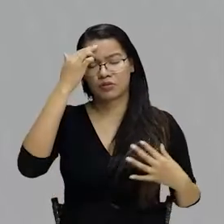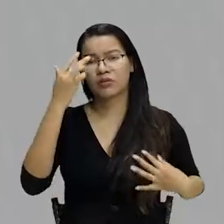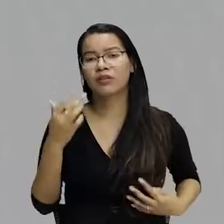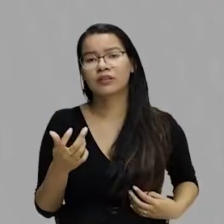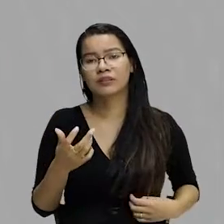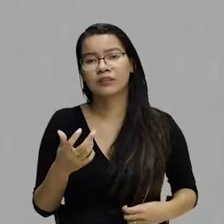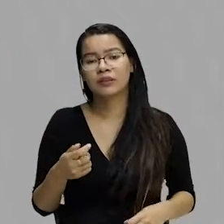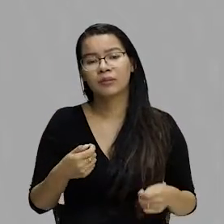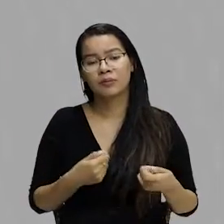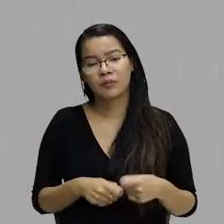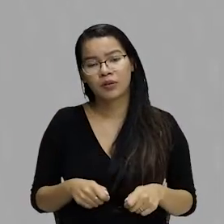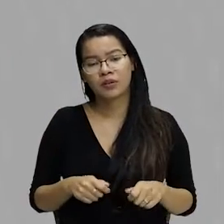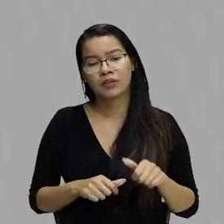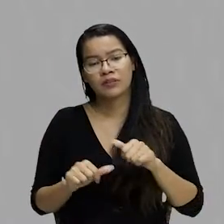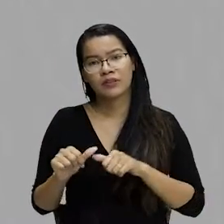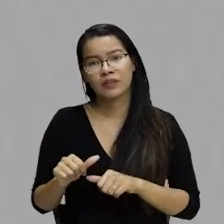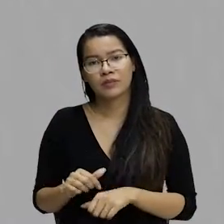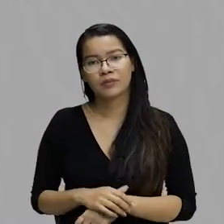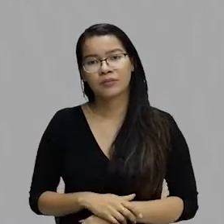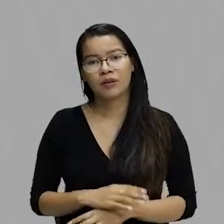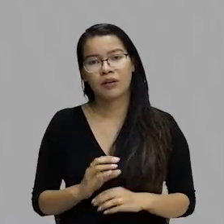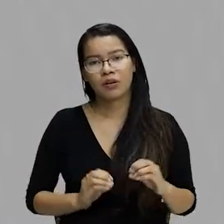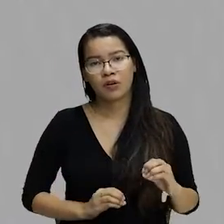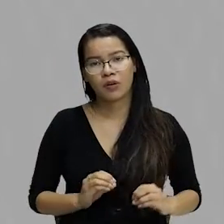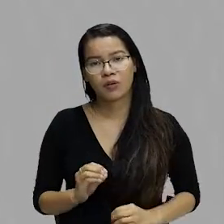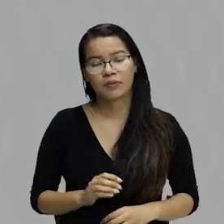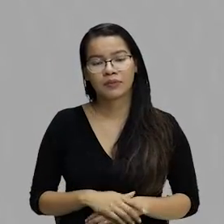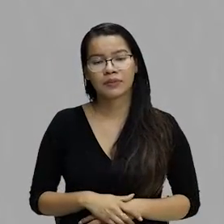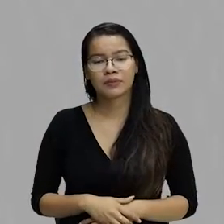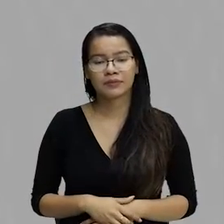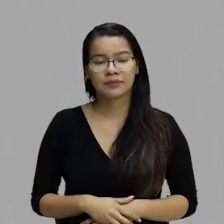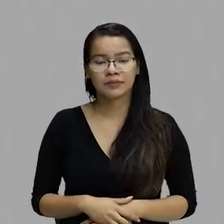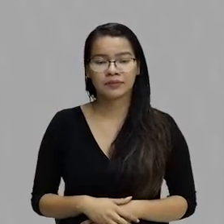vocês, pode virar uma obra do Ariano Suassuna.